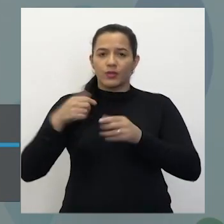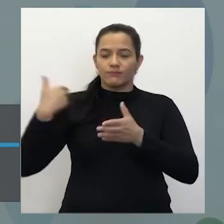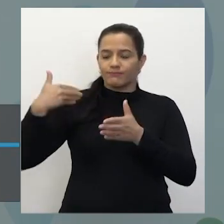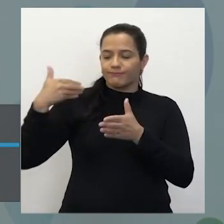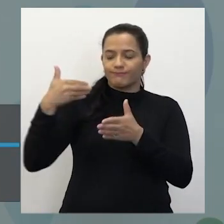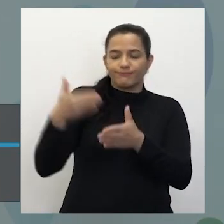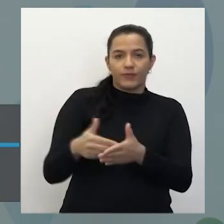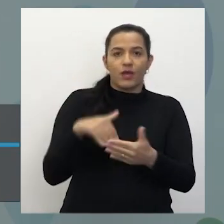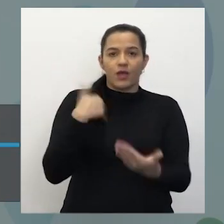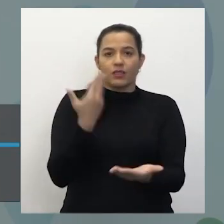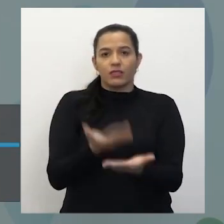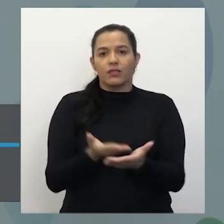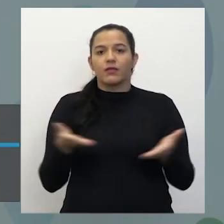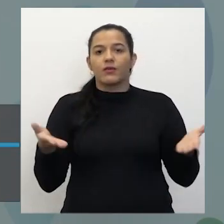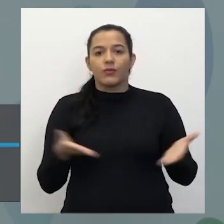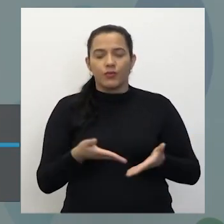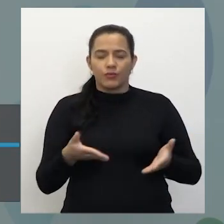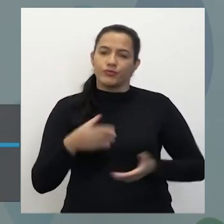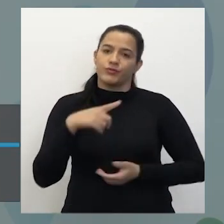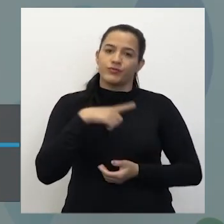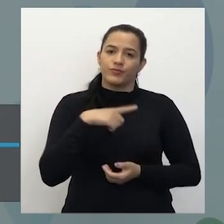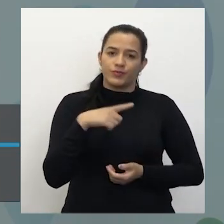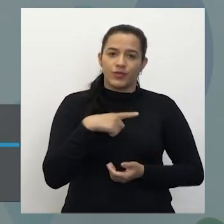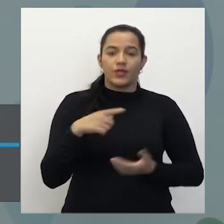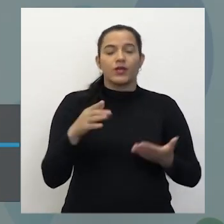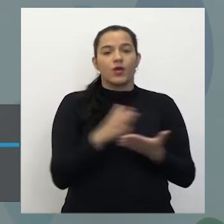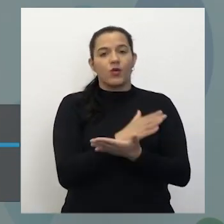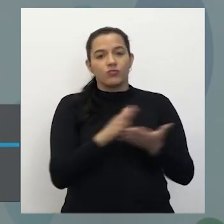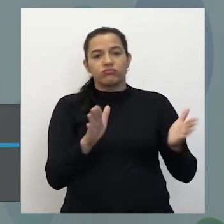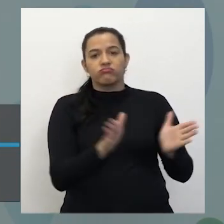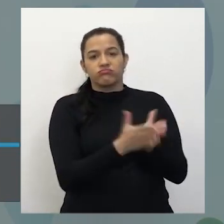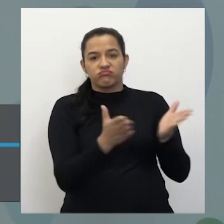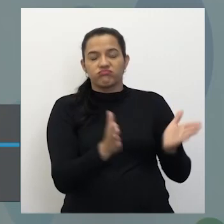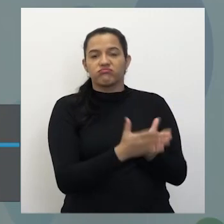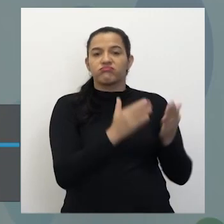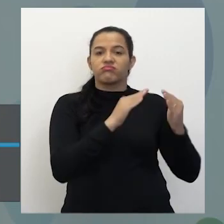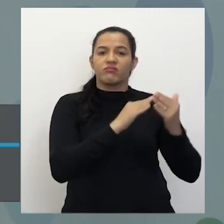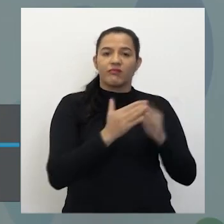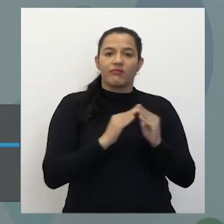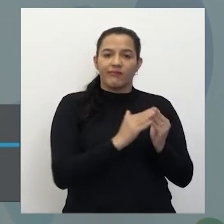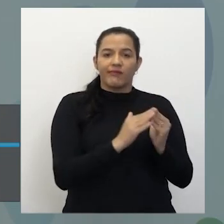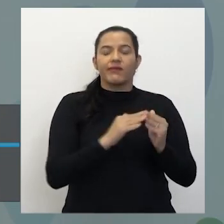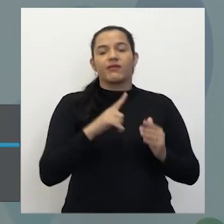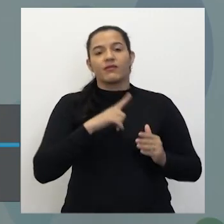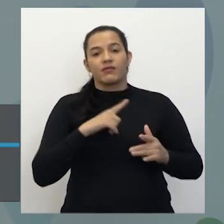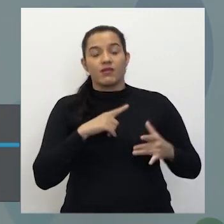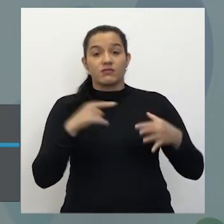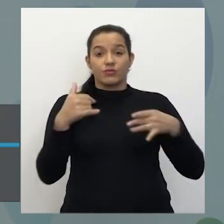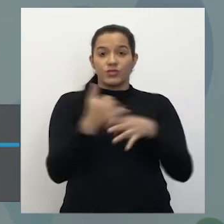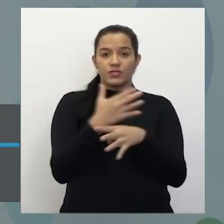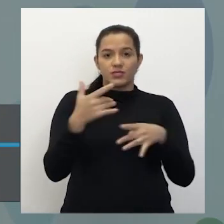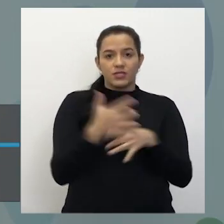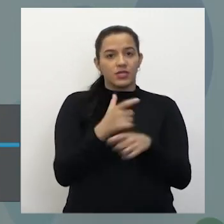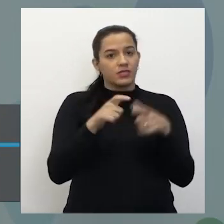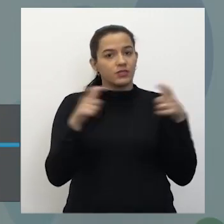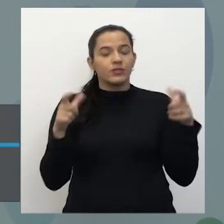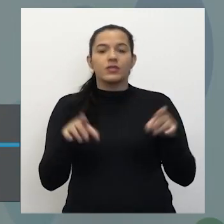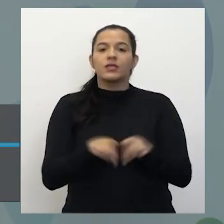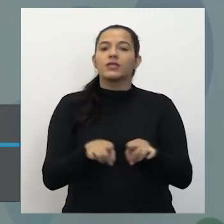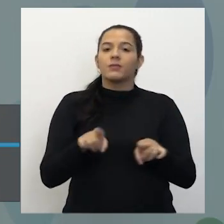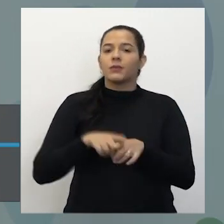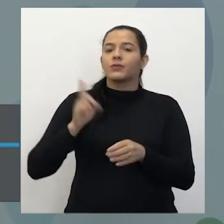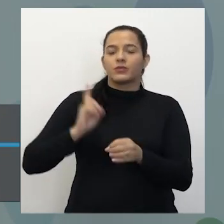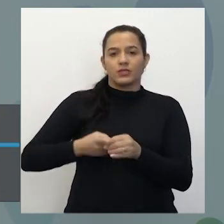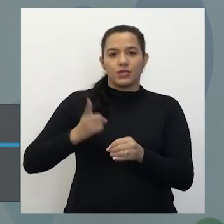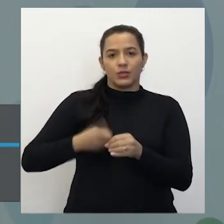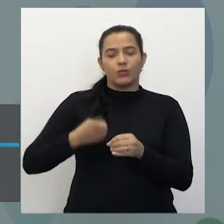hoje. Muitos saraus ainda acontecem nas periferias, nos subúrbios, acontecem nos grandes centros, né? Nos interiores. Então,